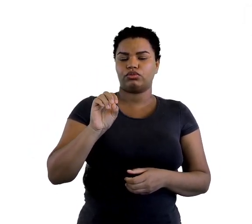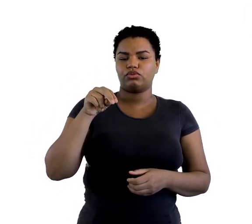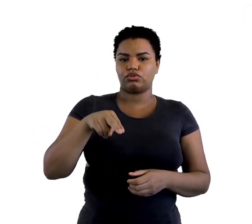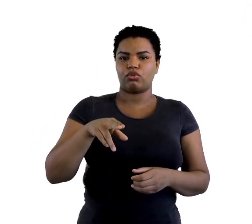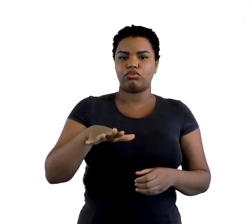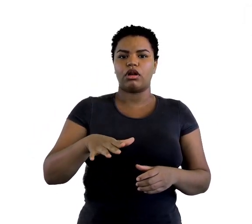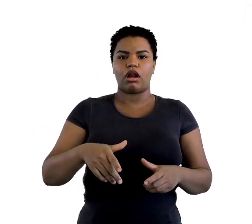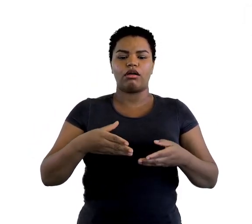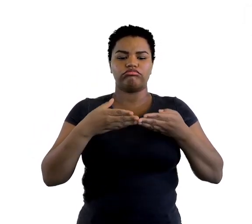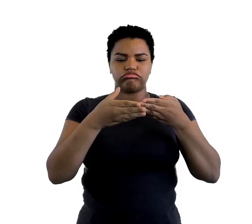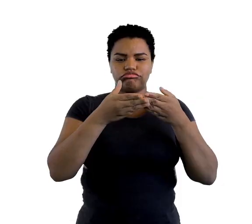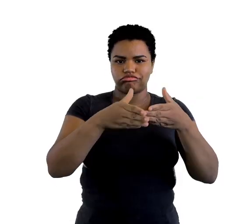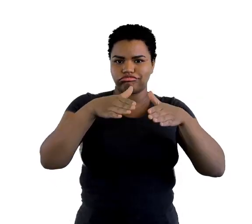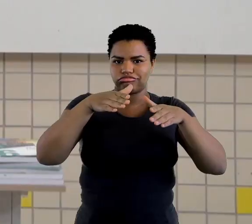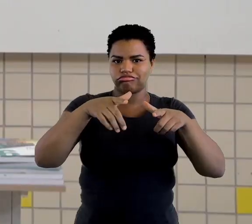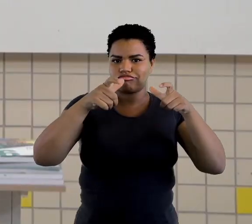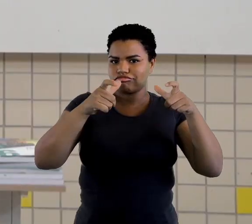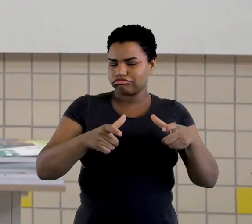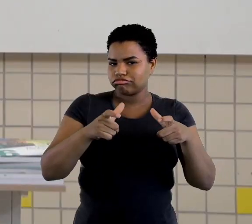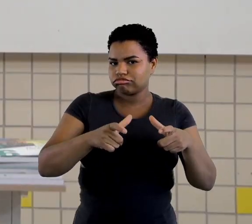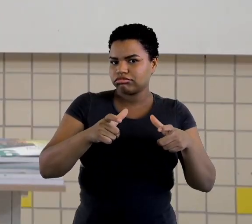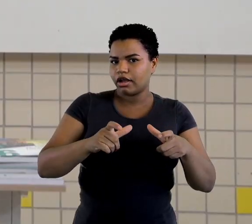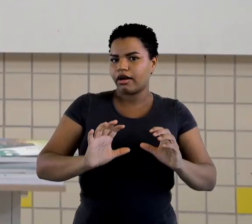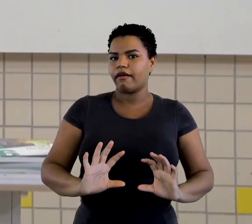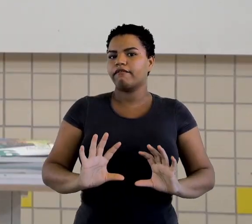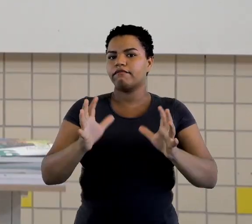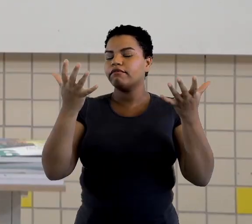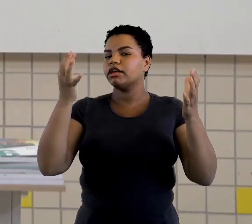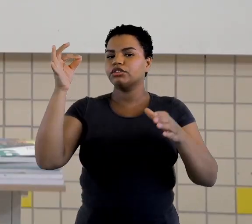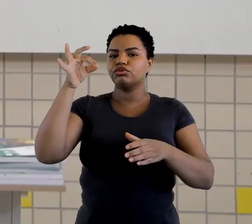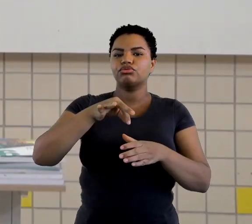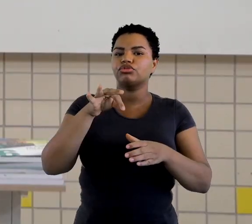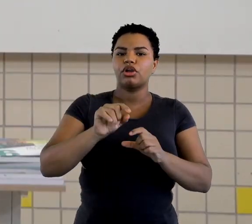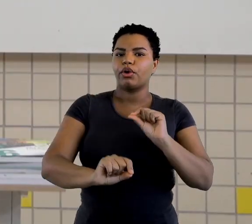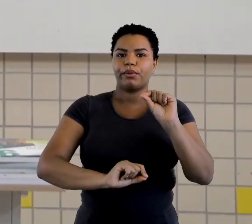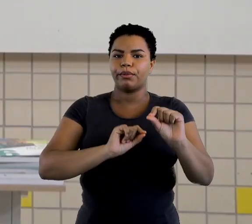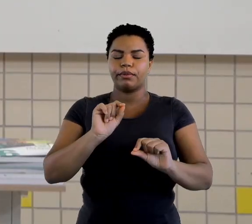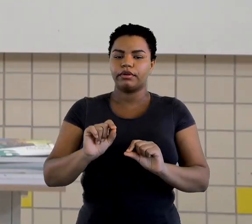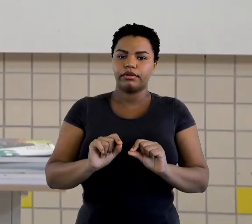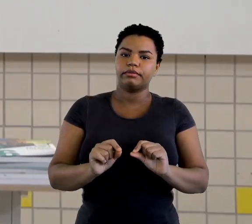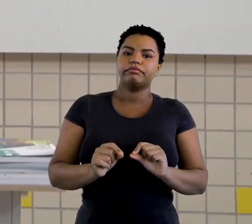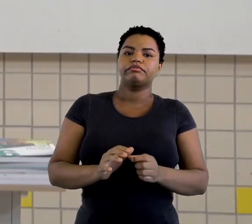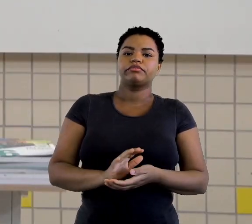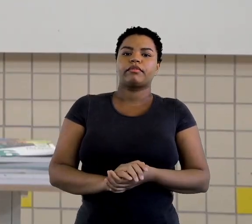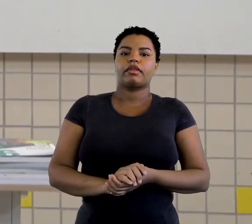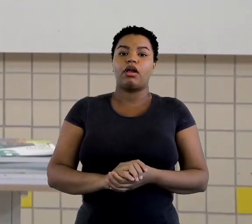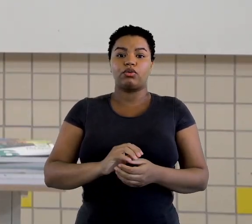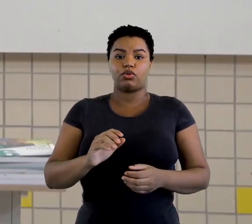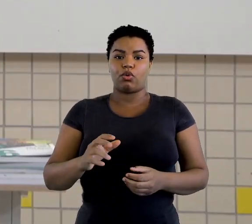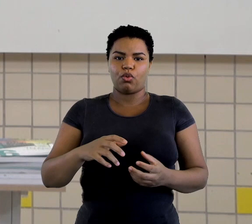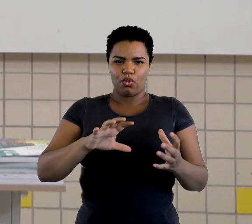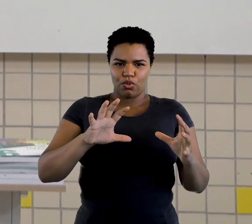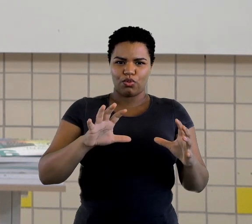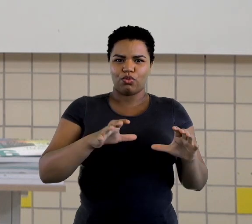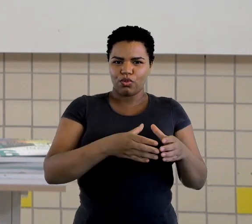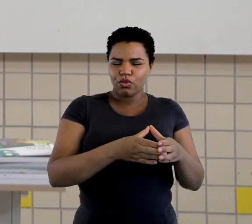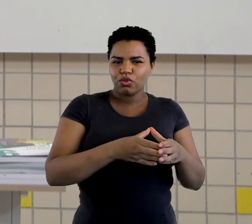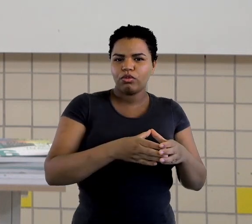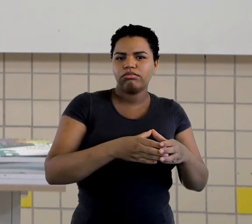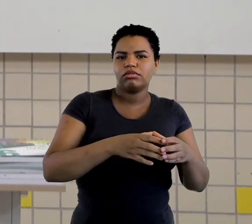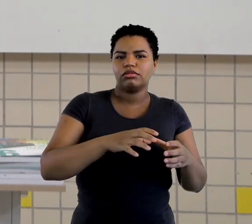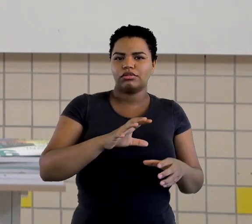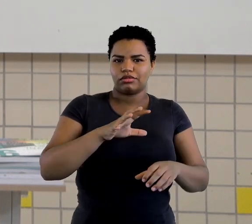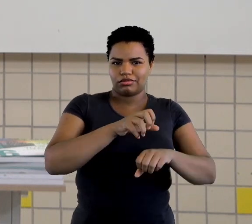das mercadorias. O que foi a Festa do Chá de Boston? Os colonos, insatisfeitos com as cobranças